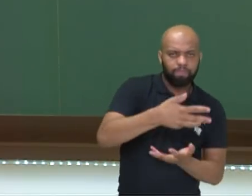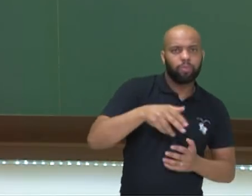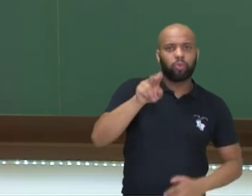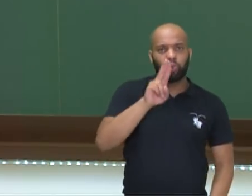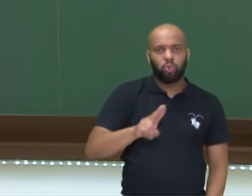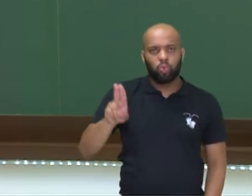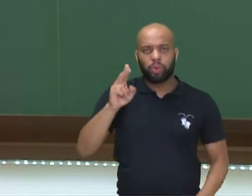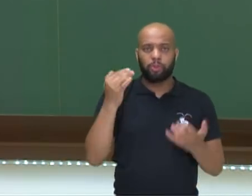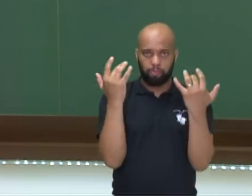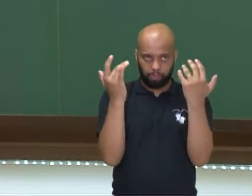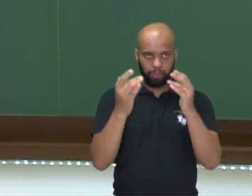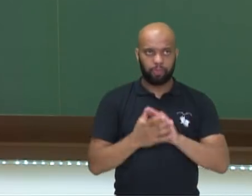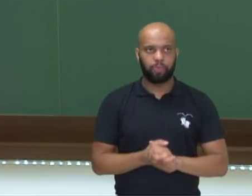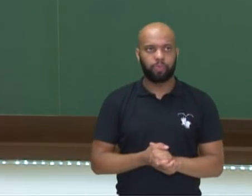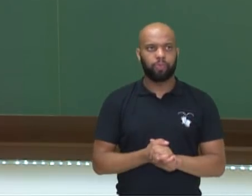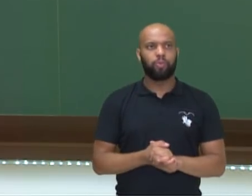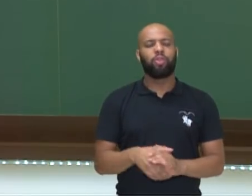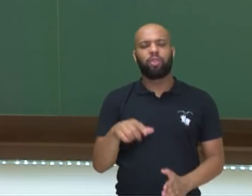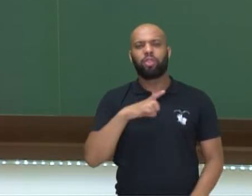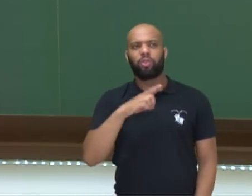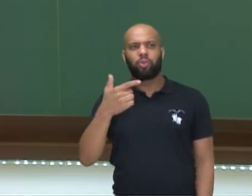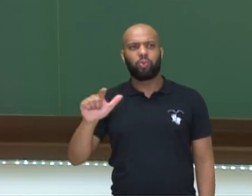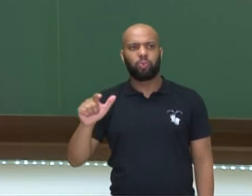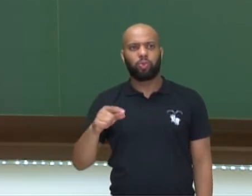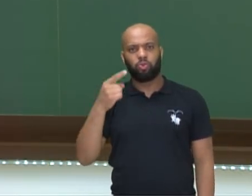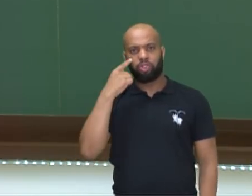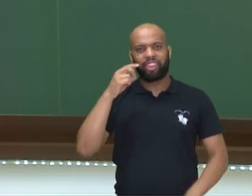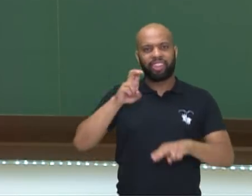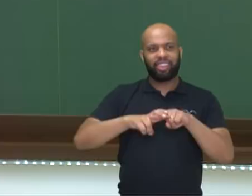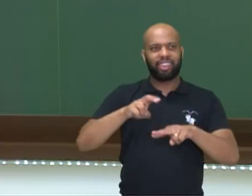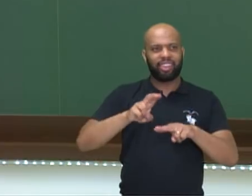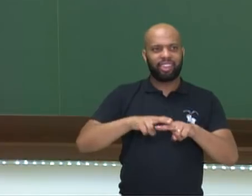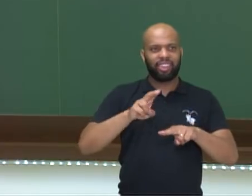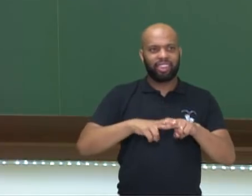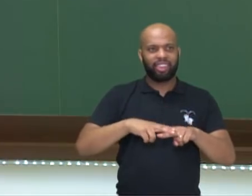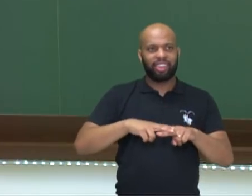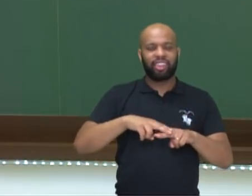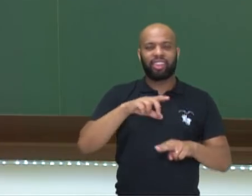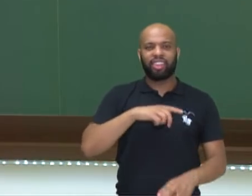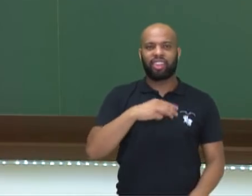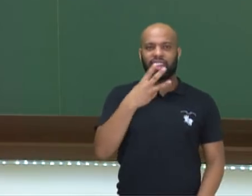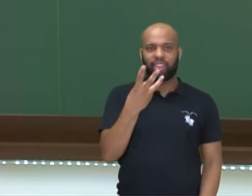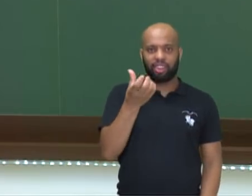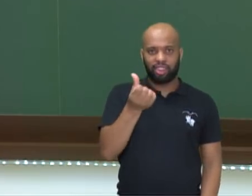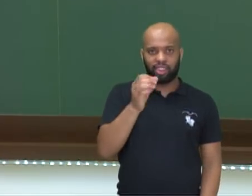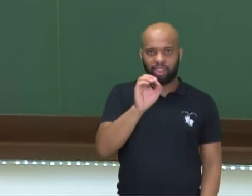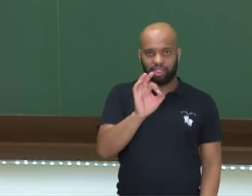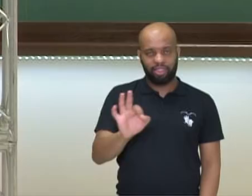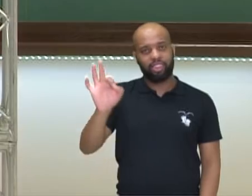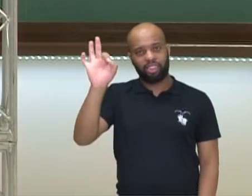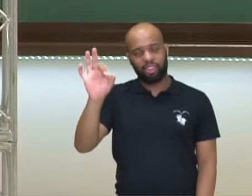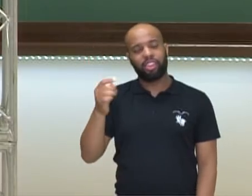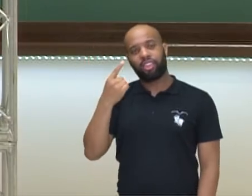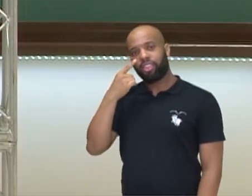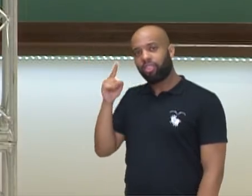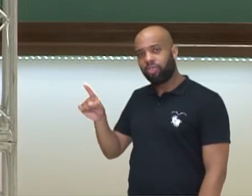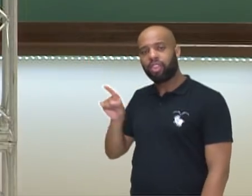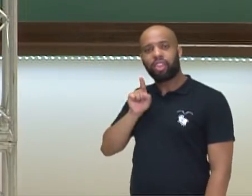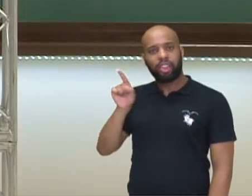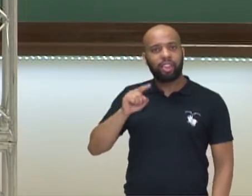das suas mãos. Outro, a cadeira de 360 graus. Esse é um dos